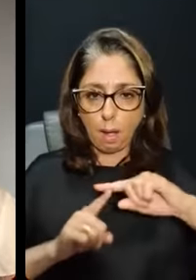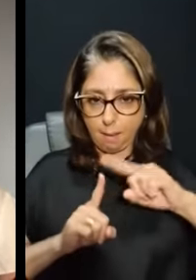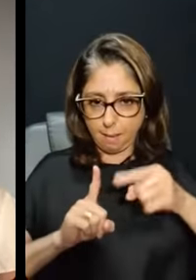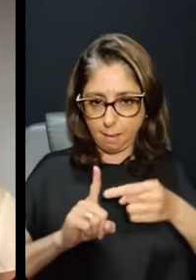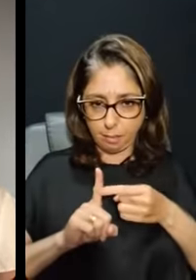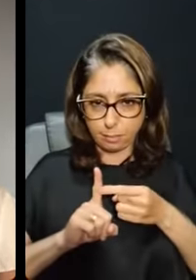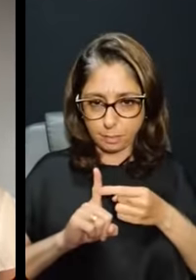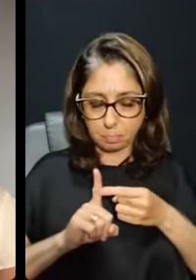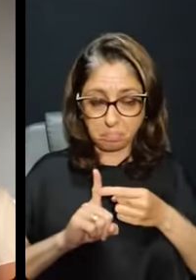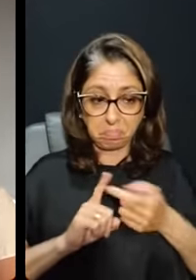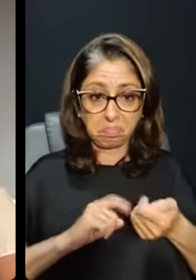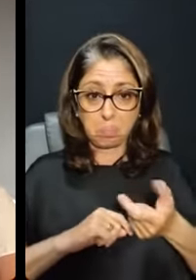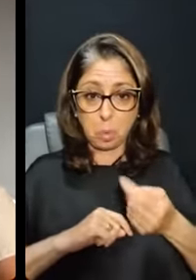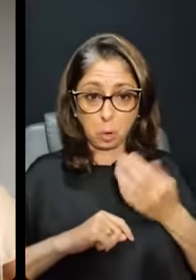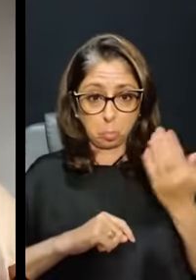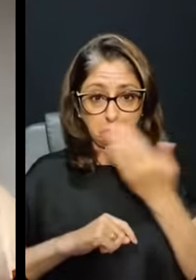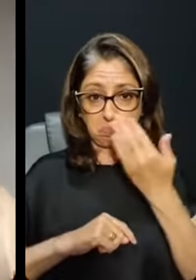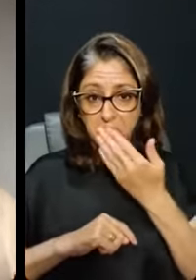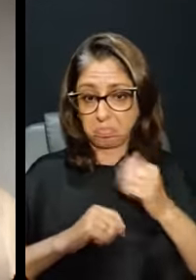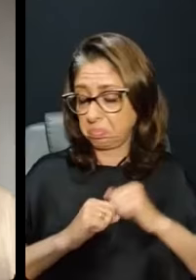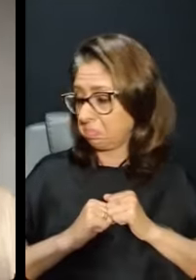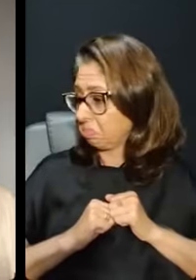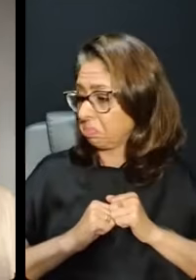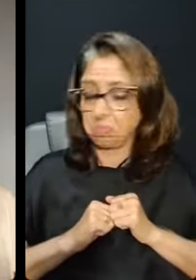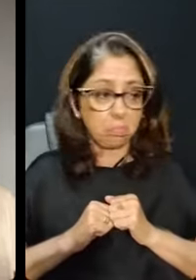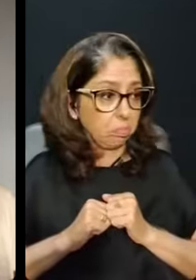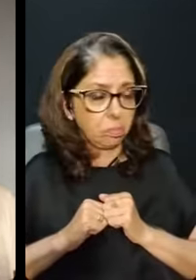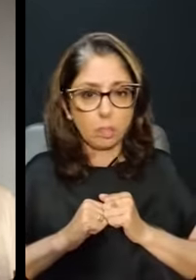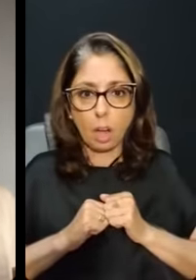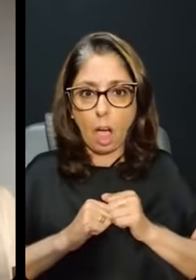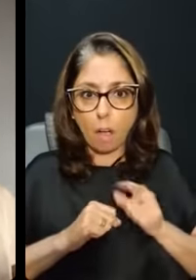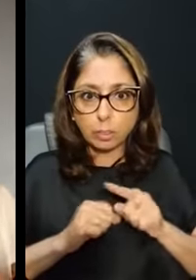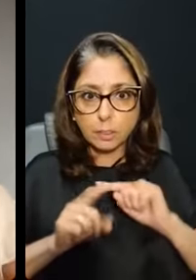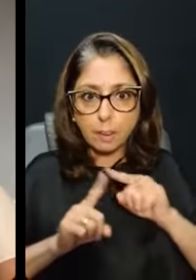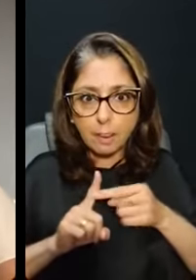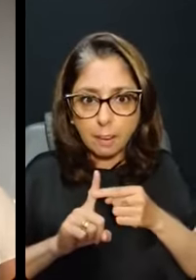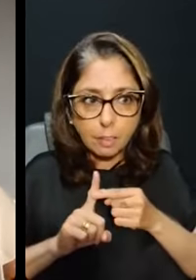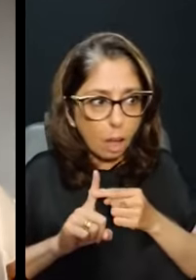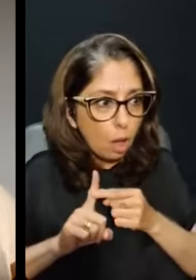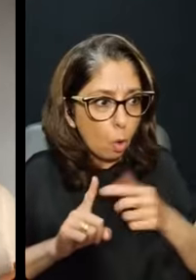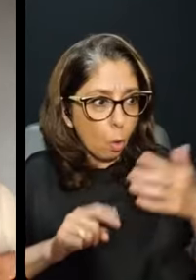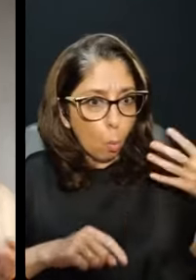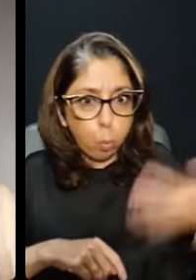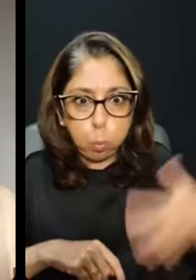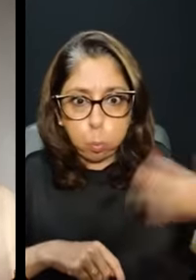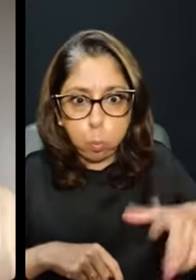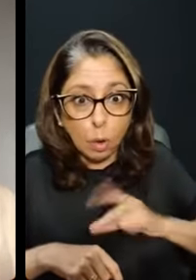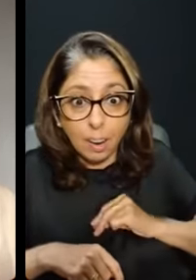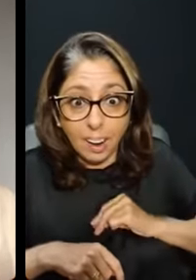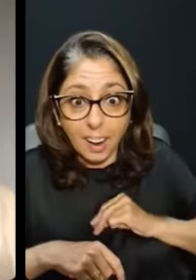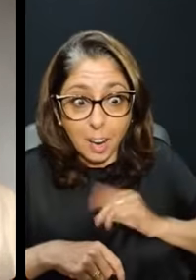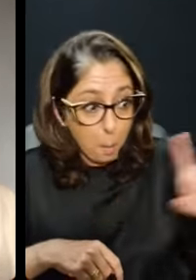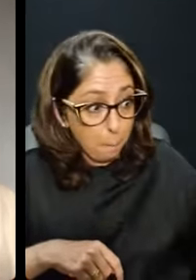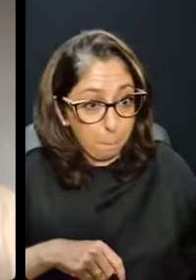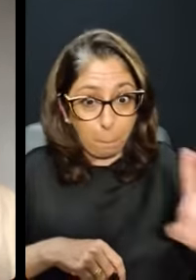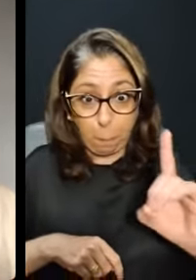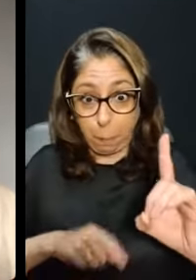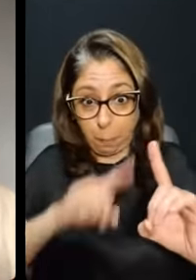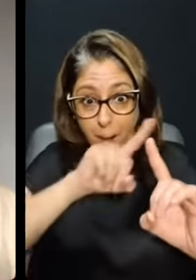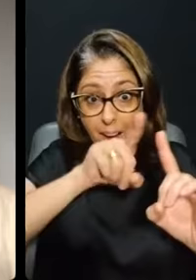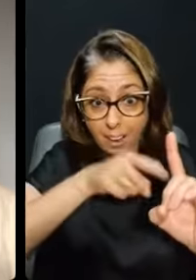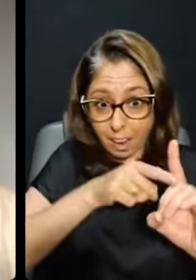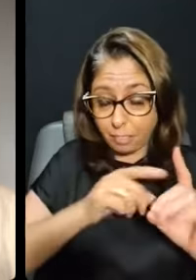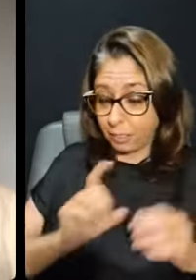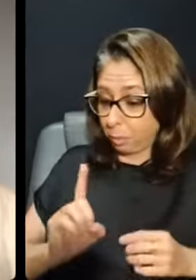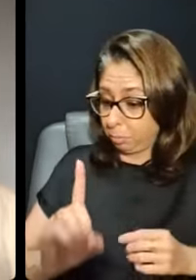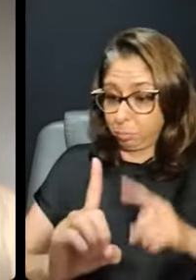aí, você fica grávida, parece que o mundo todo está grávido na sua volta, a quantidade de pessoas que você vê com bebê, com não sei o quê. O mundo mudou porque